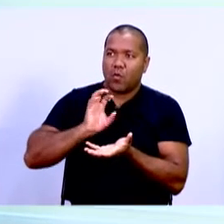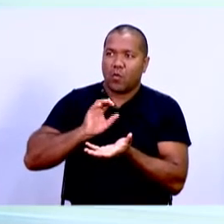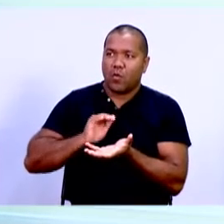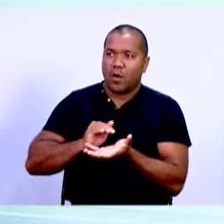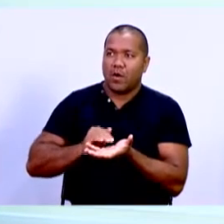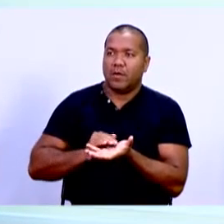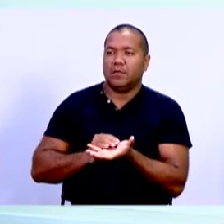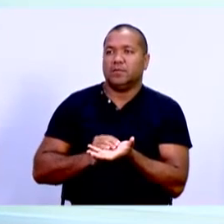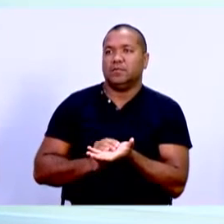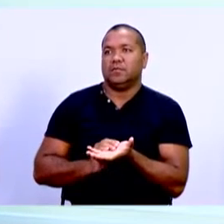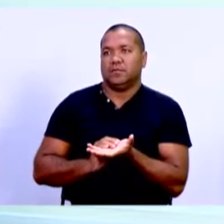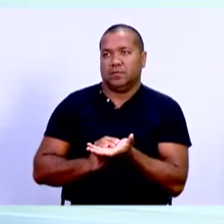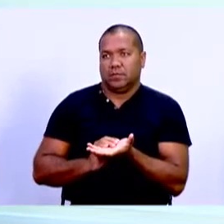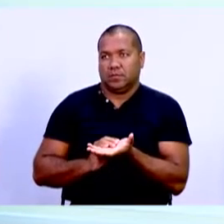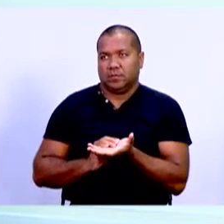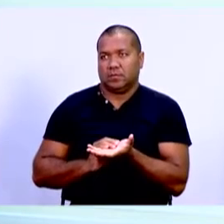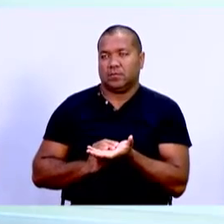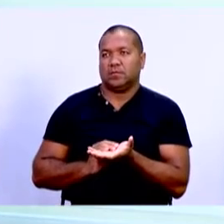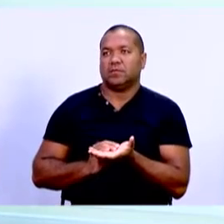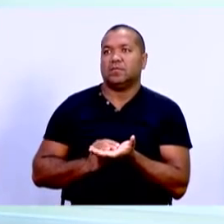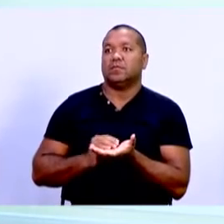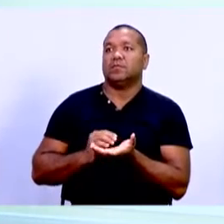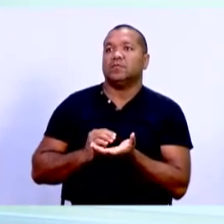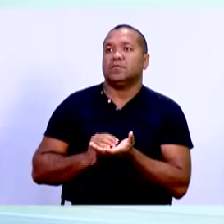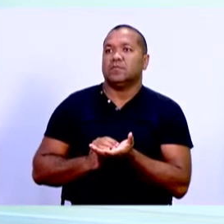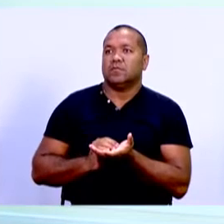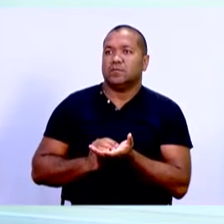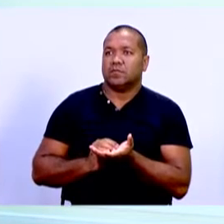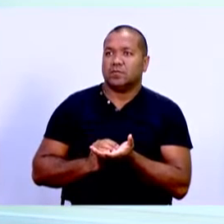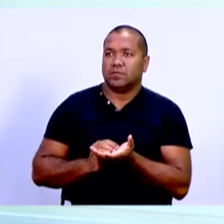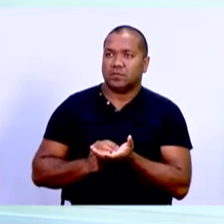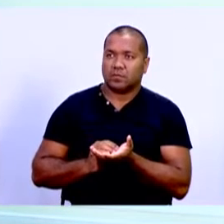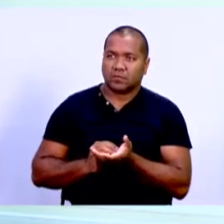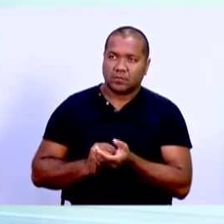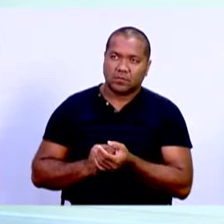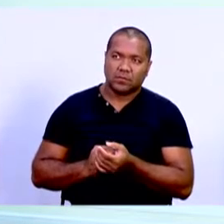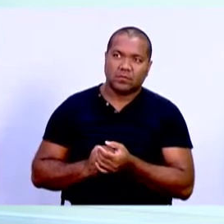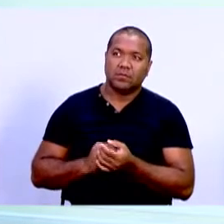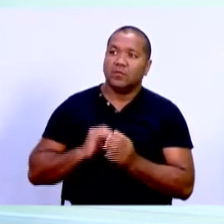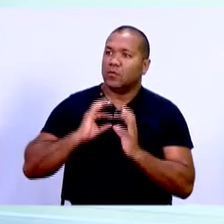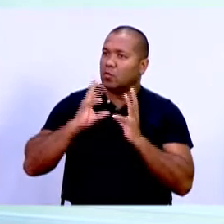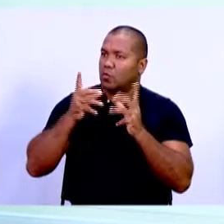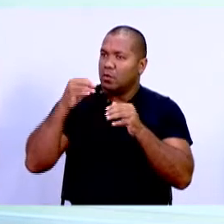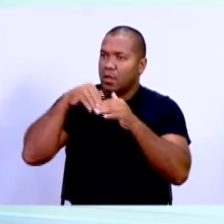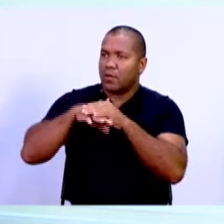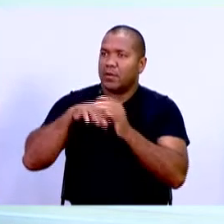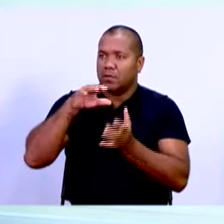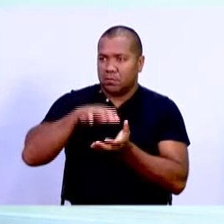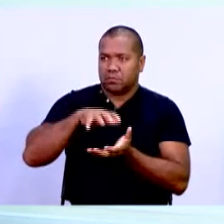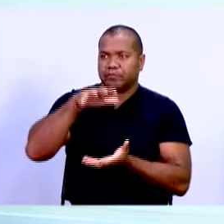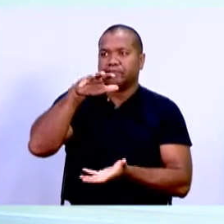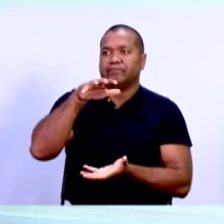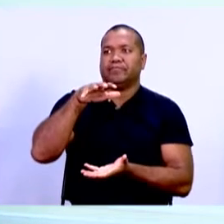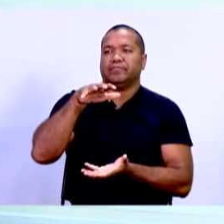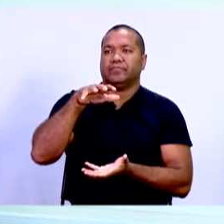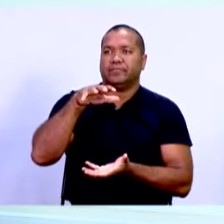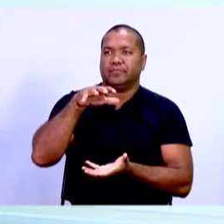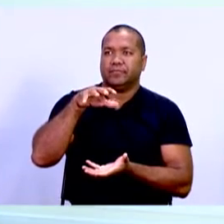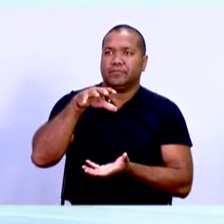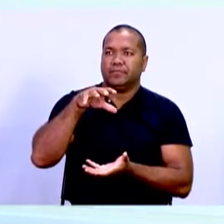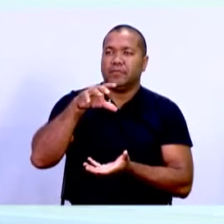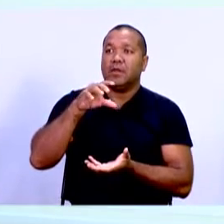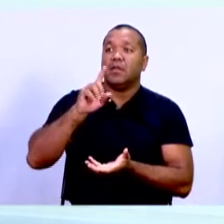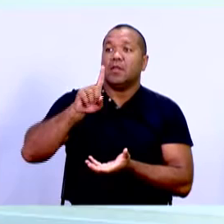mais simples. E os dados são todos armazenados ali. Esses dados são consolidados.